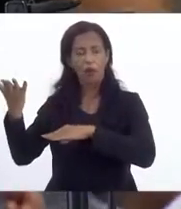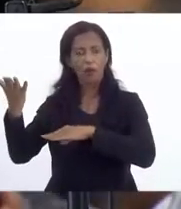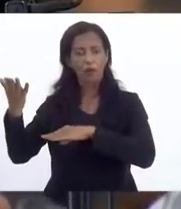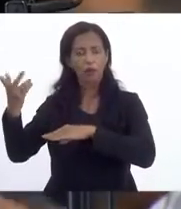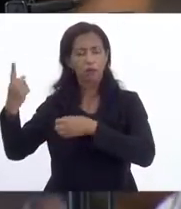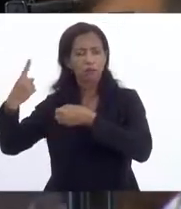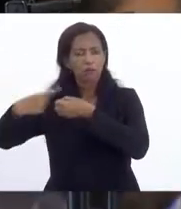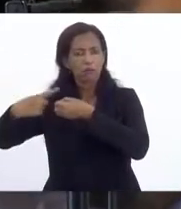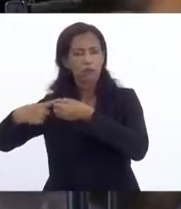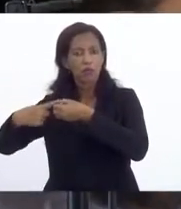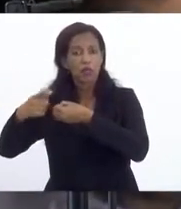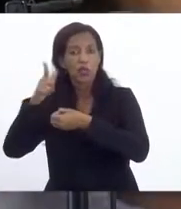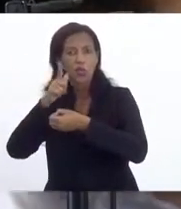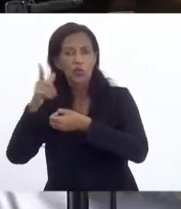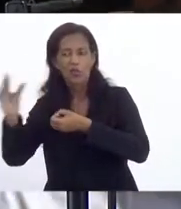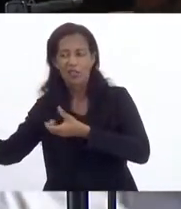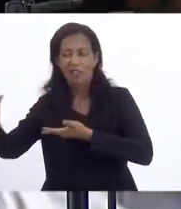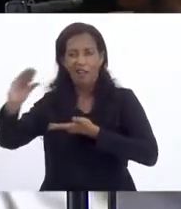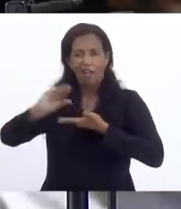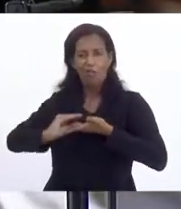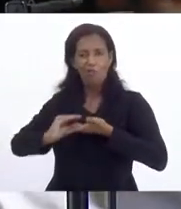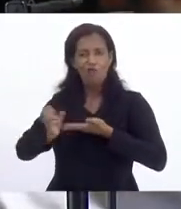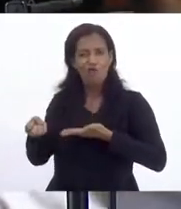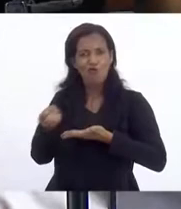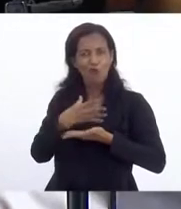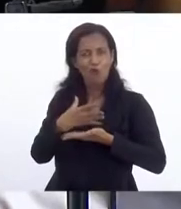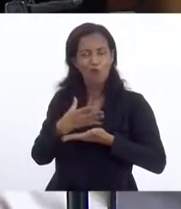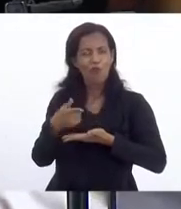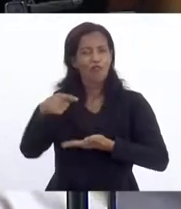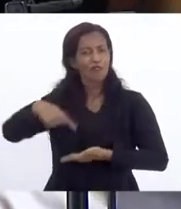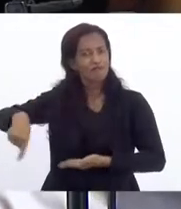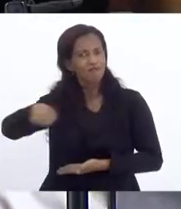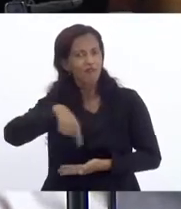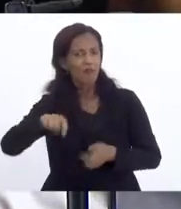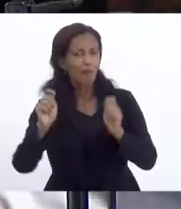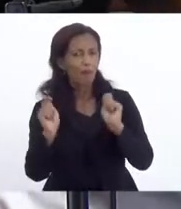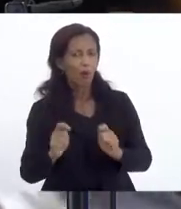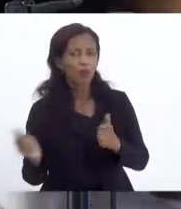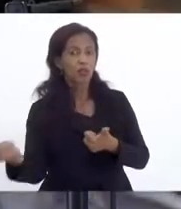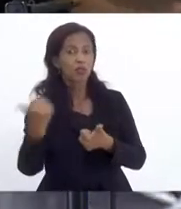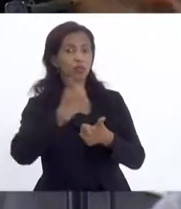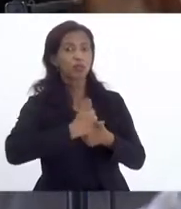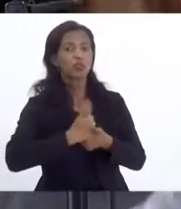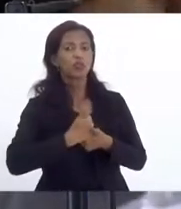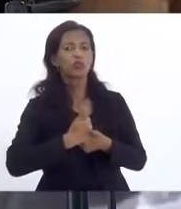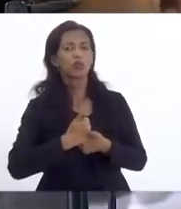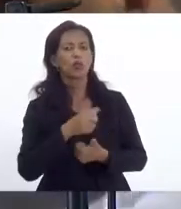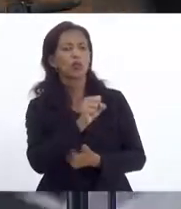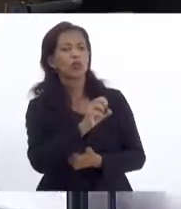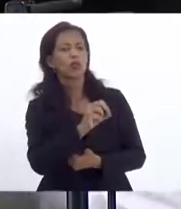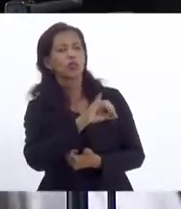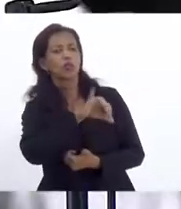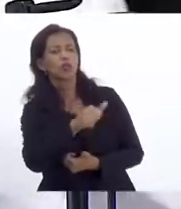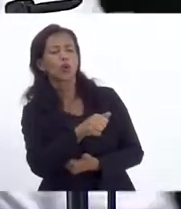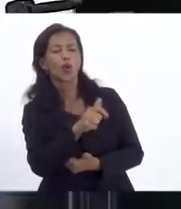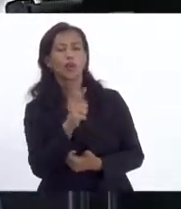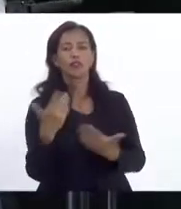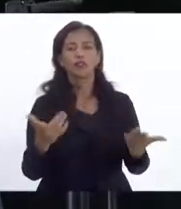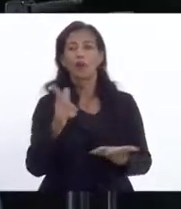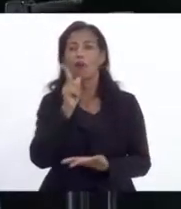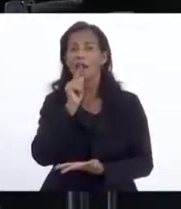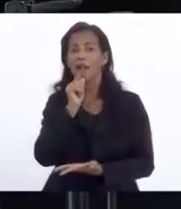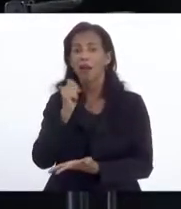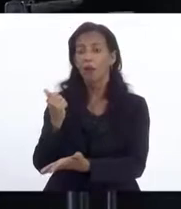do município e gerar renda nova. Tá certo? São aquelas que a gente pode estar substituindo importações. Então, a água mineral que a